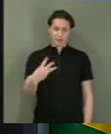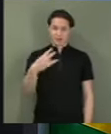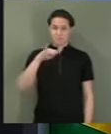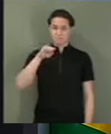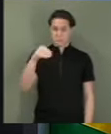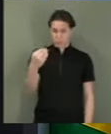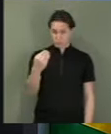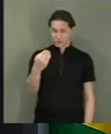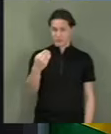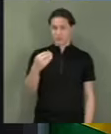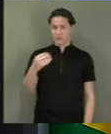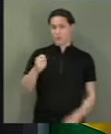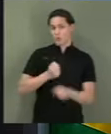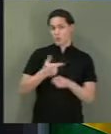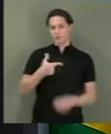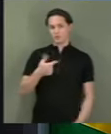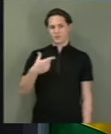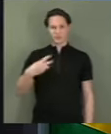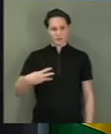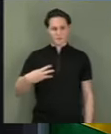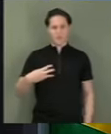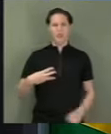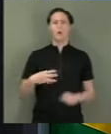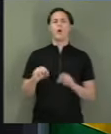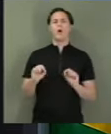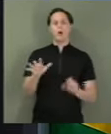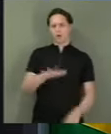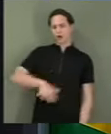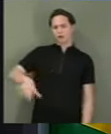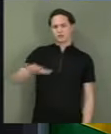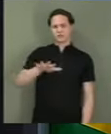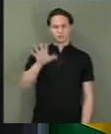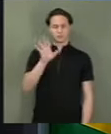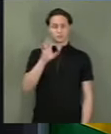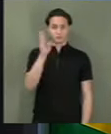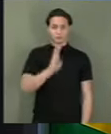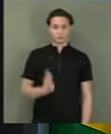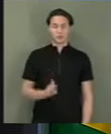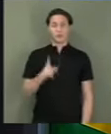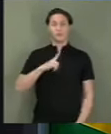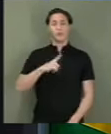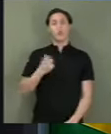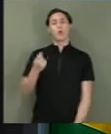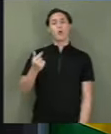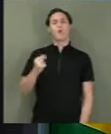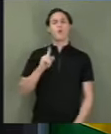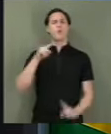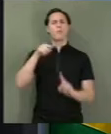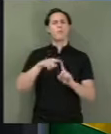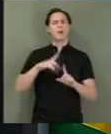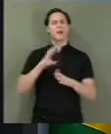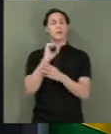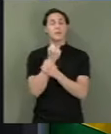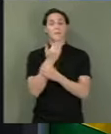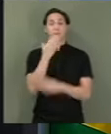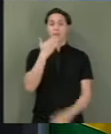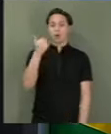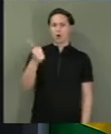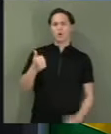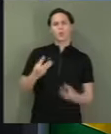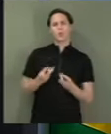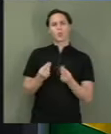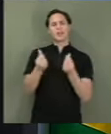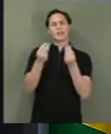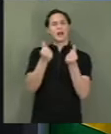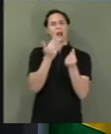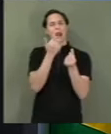em 2023 em âmbito nacional o orçamento para garantir uma melhor qualidade da